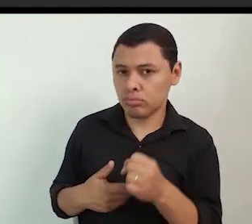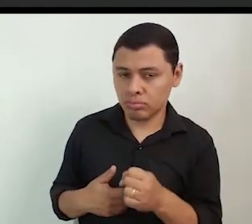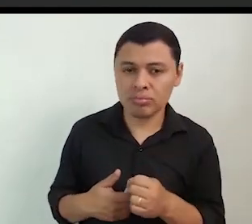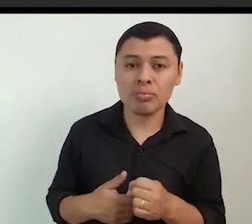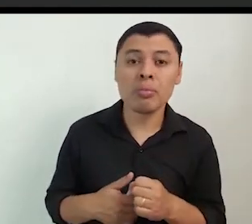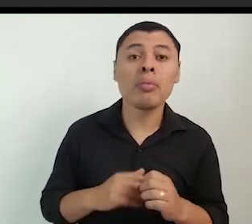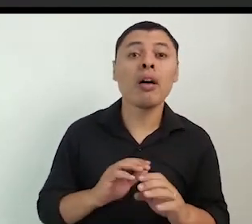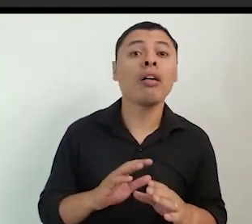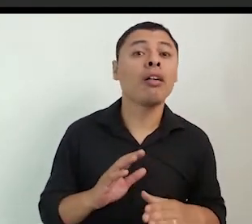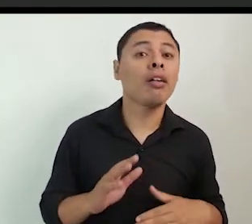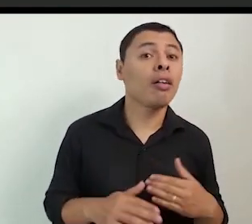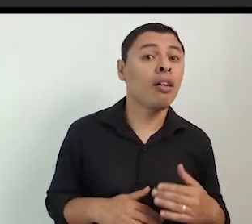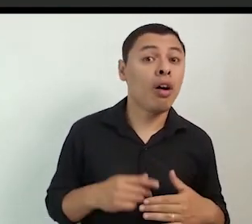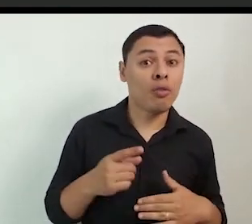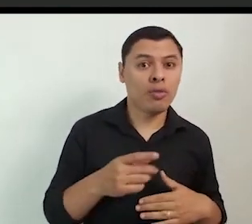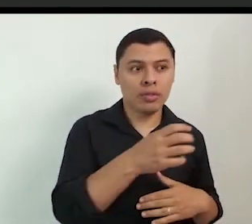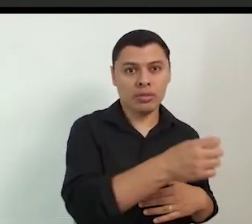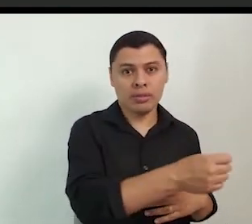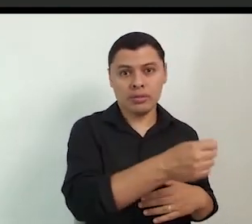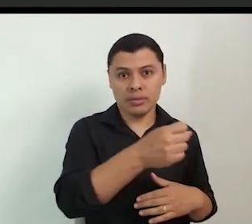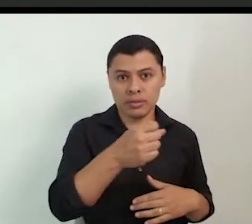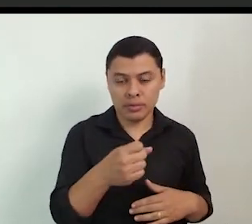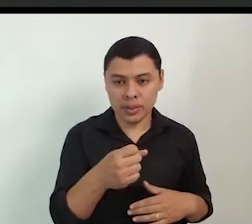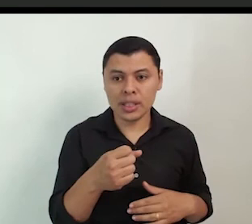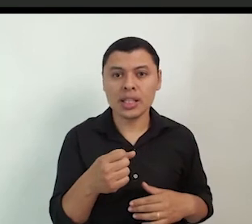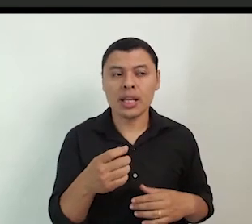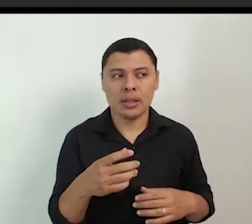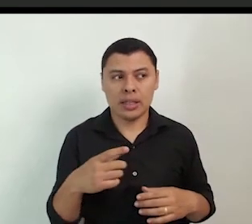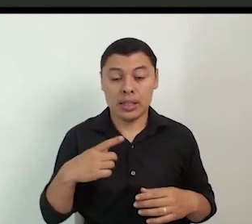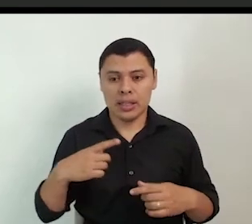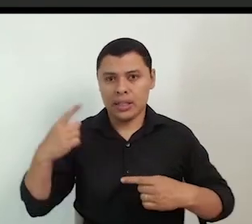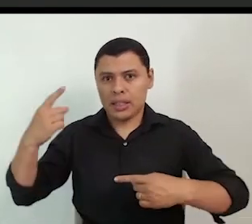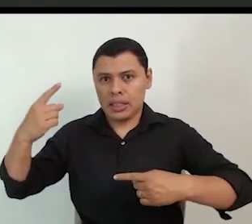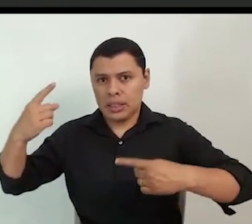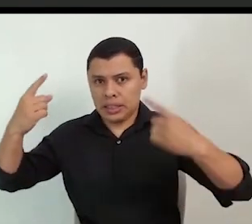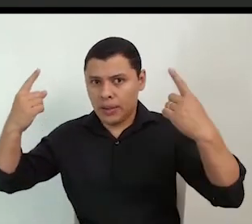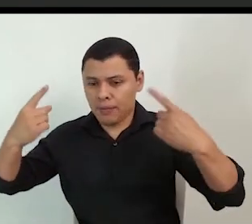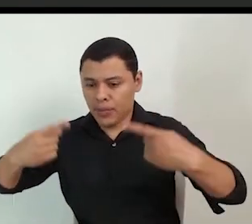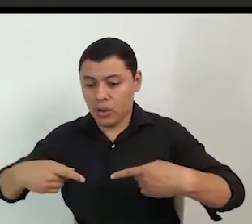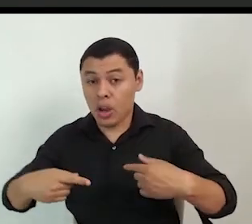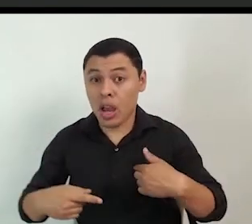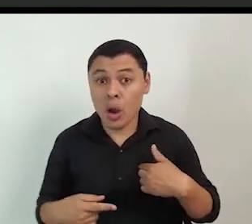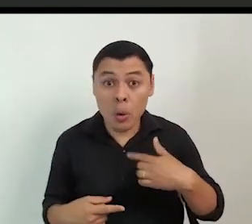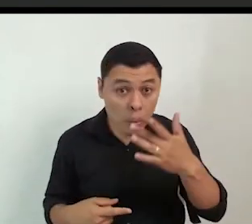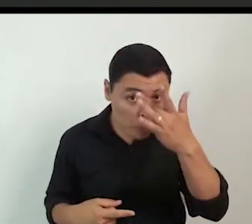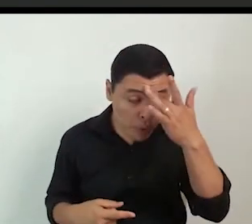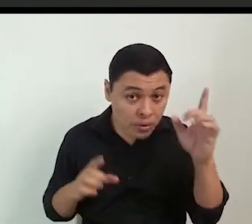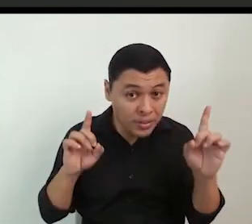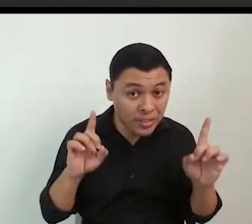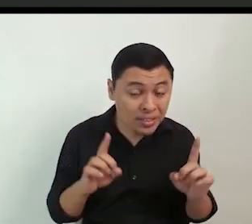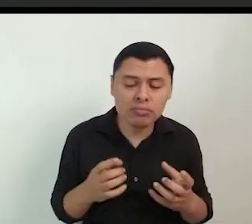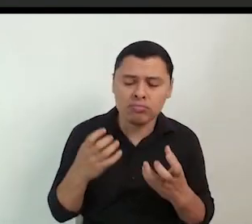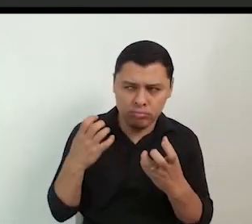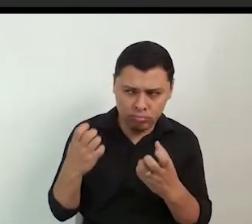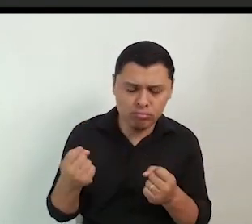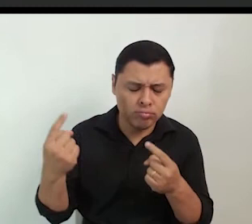que a partir do momento que você coloca um desafio e eu, pessoa com deficiência, aceito esse